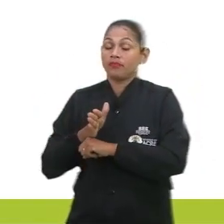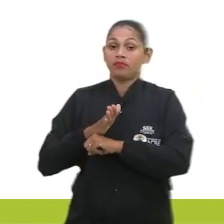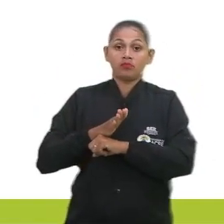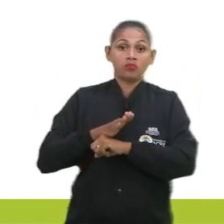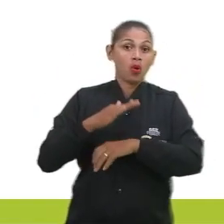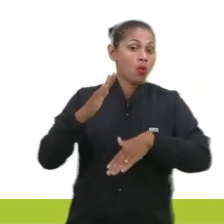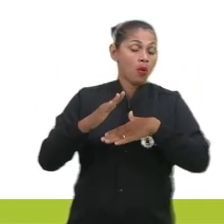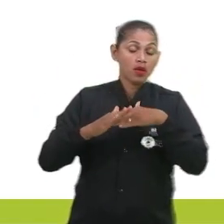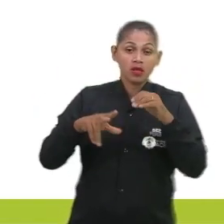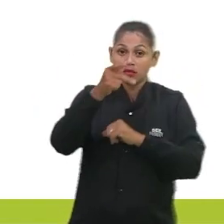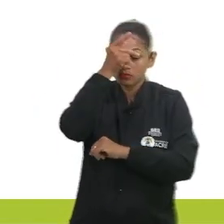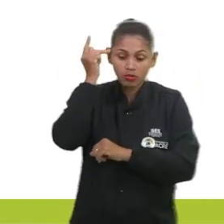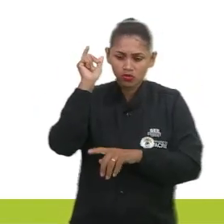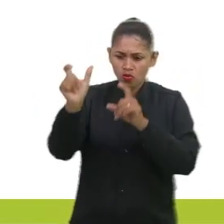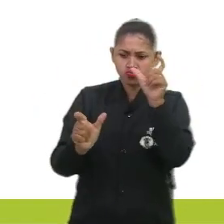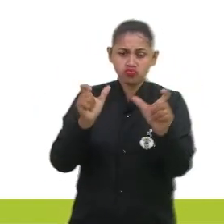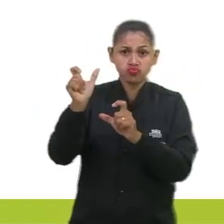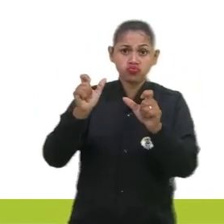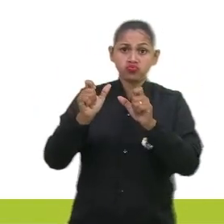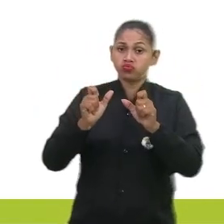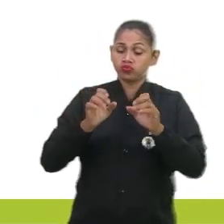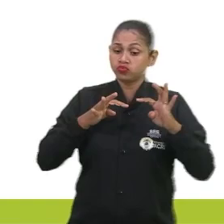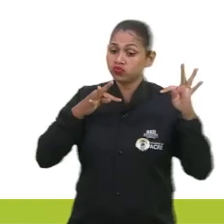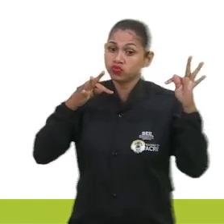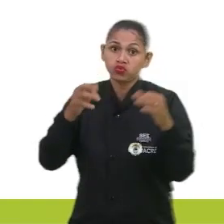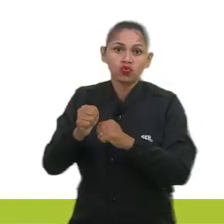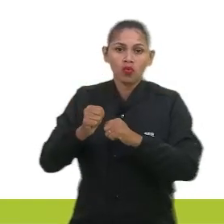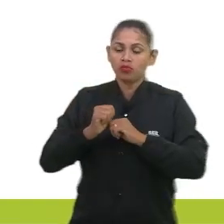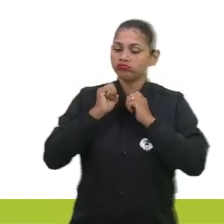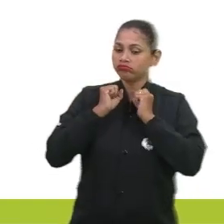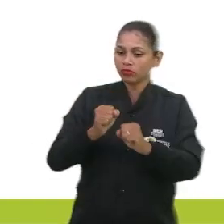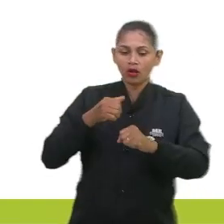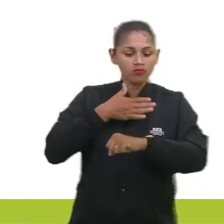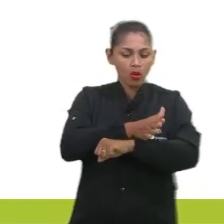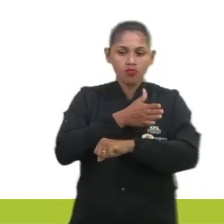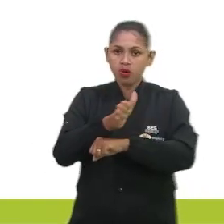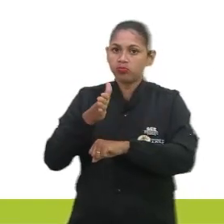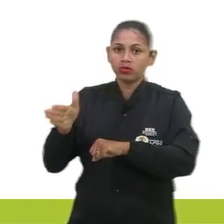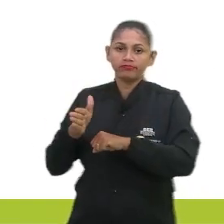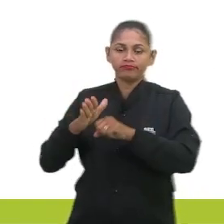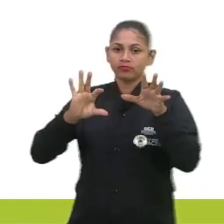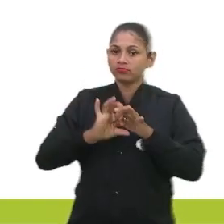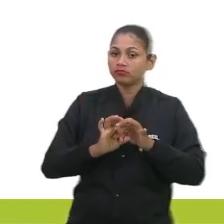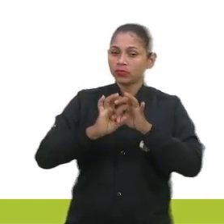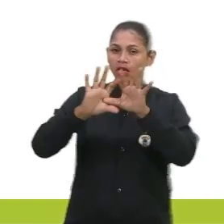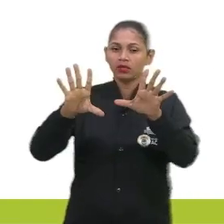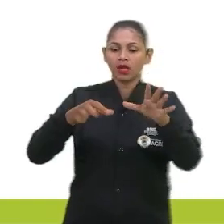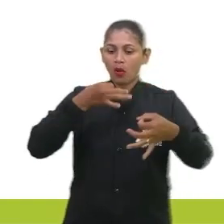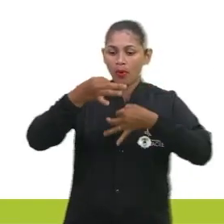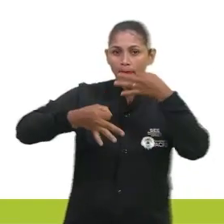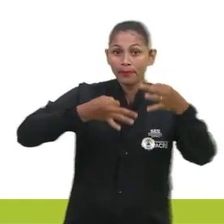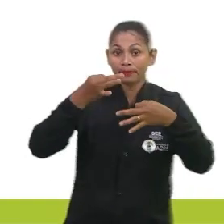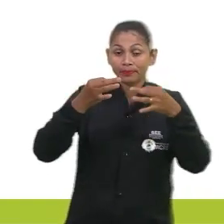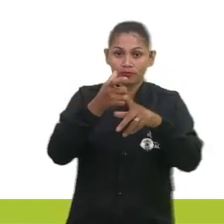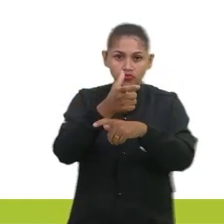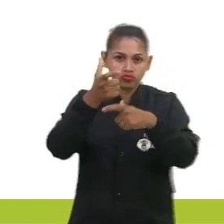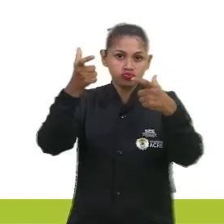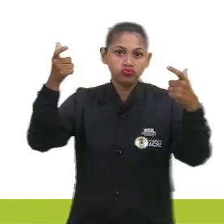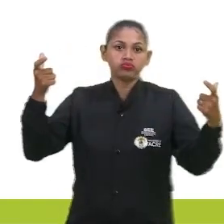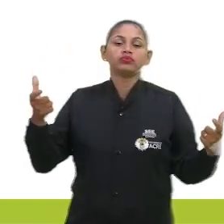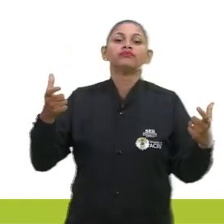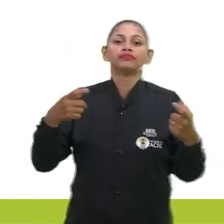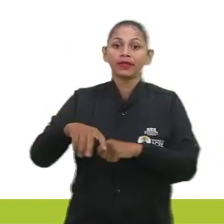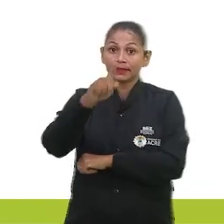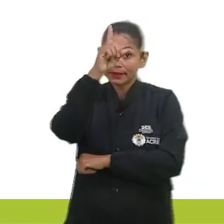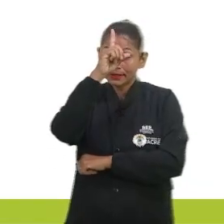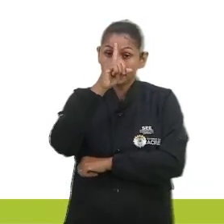esse espaço das mídias, né, das redes sociais. Há uma liberdade de expressão muito maior e um acesso gratuito e